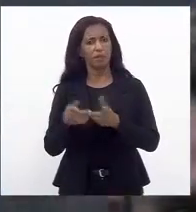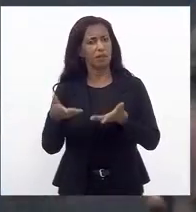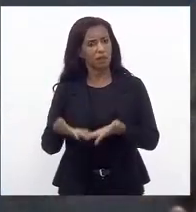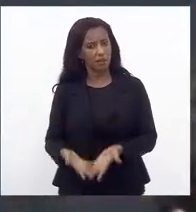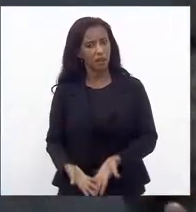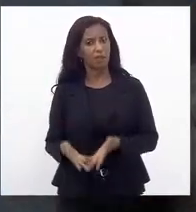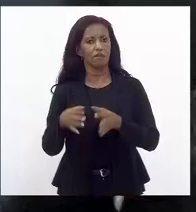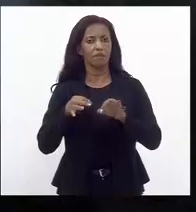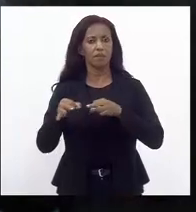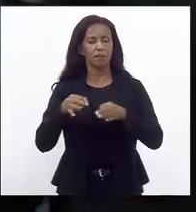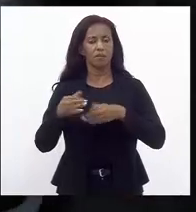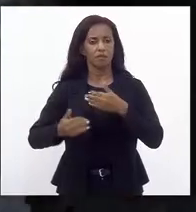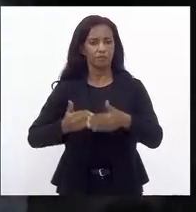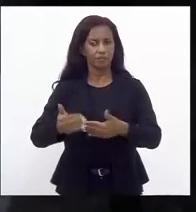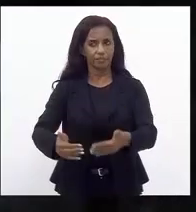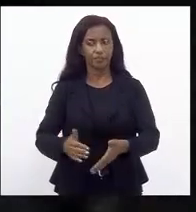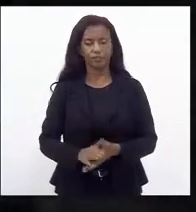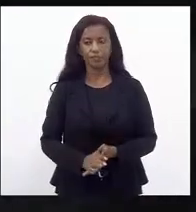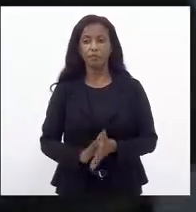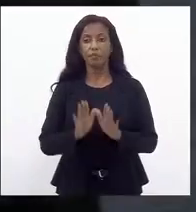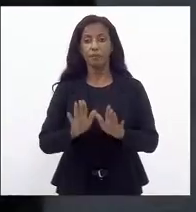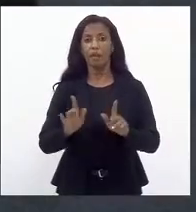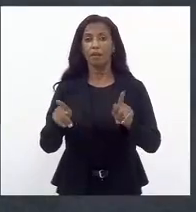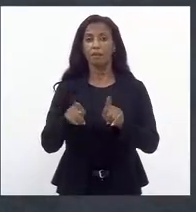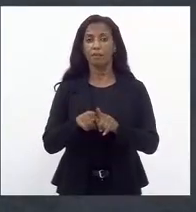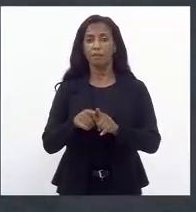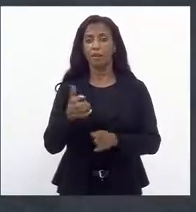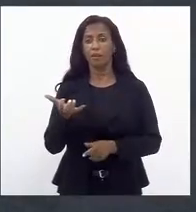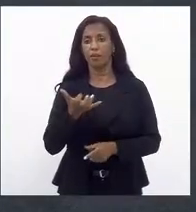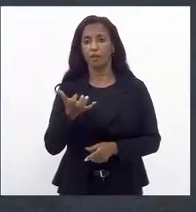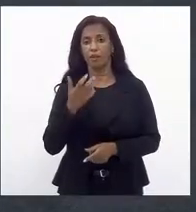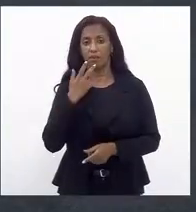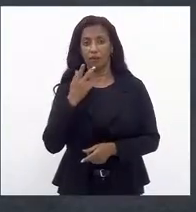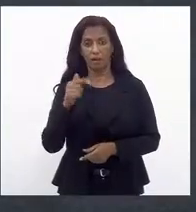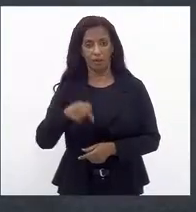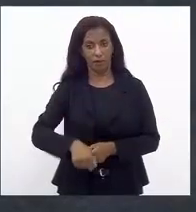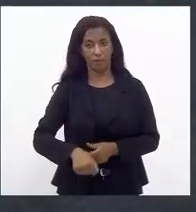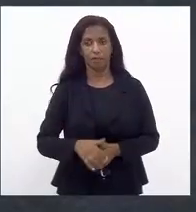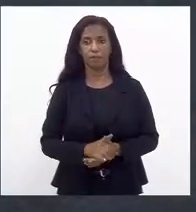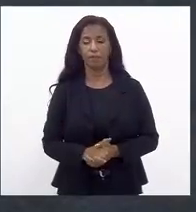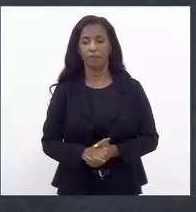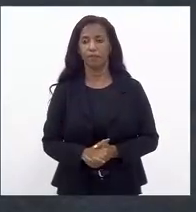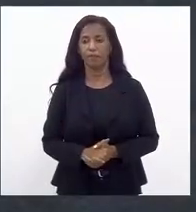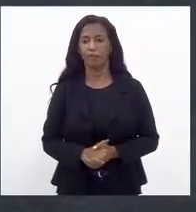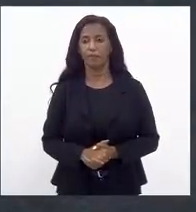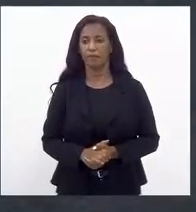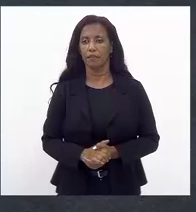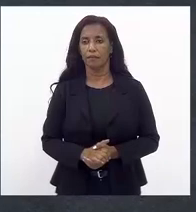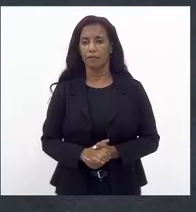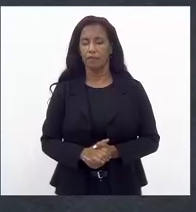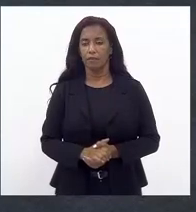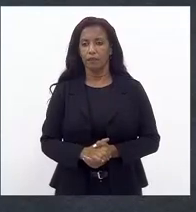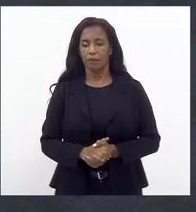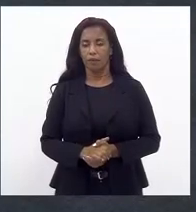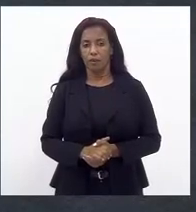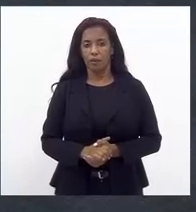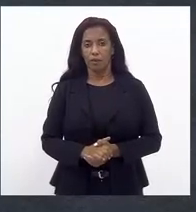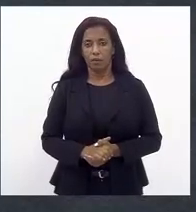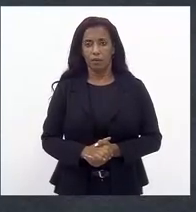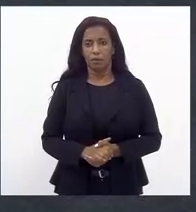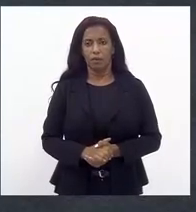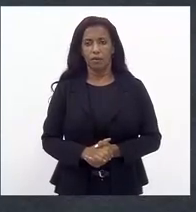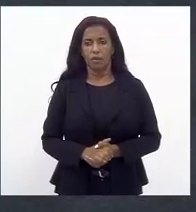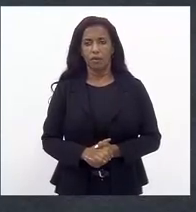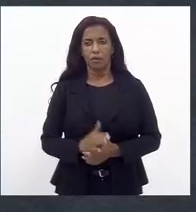fizeram Esse projeto andar mas eu queria também seu presidente falar aqui to com muito pesar